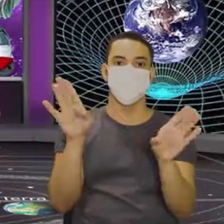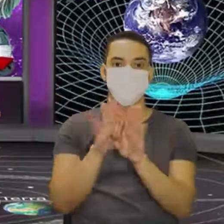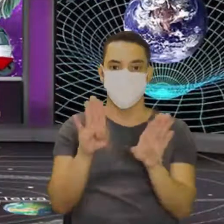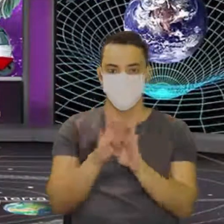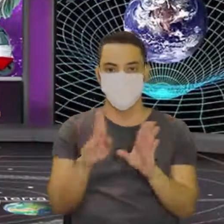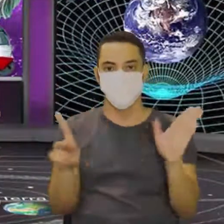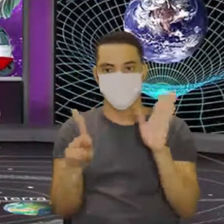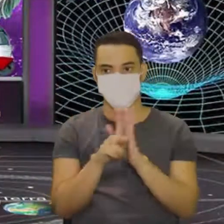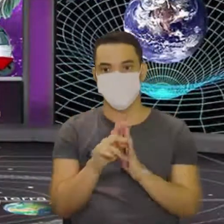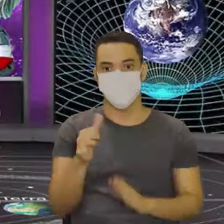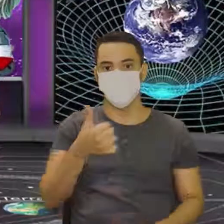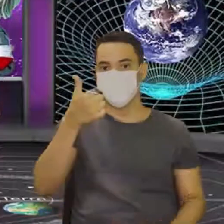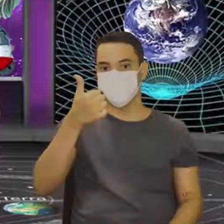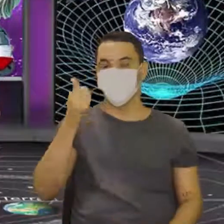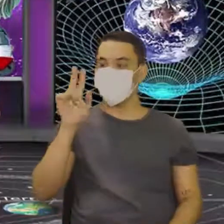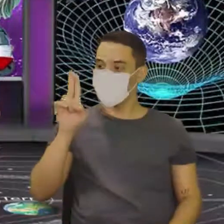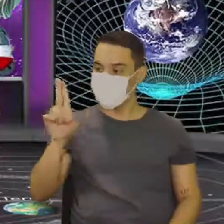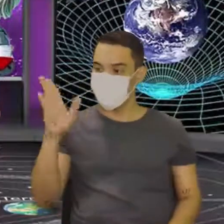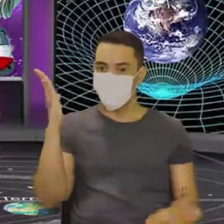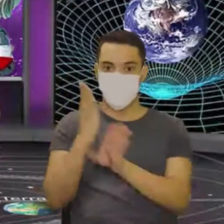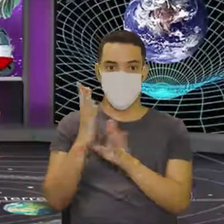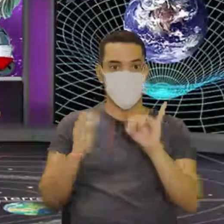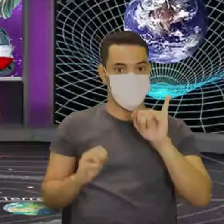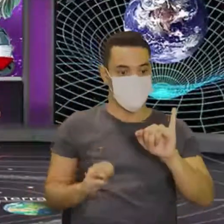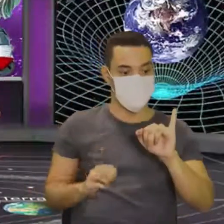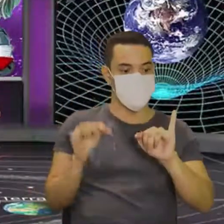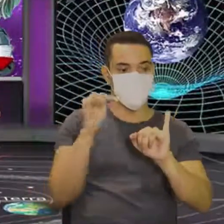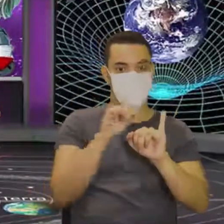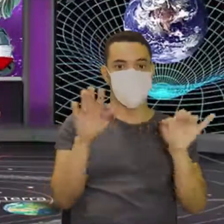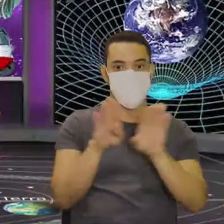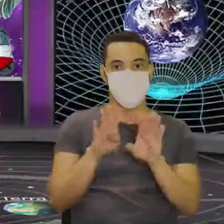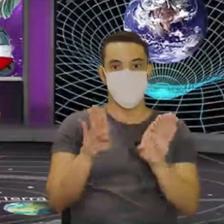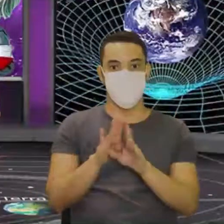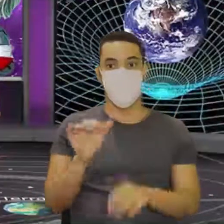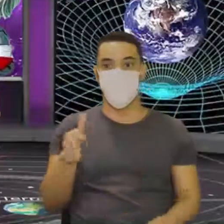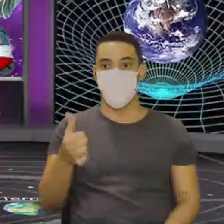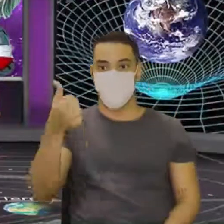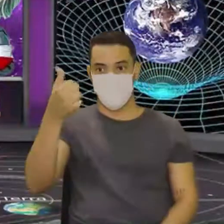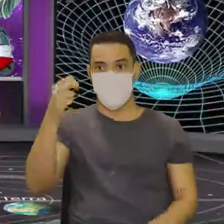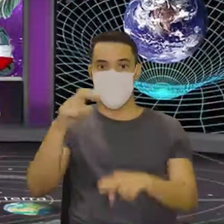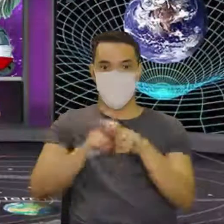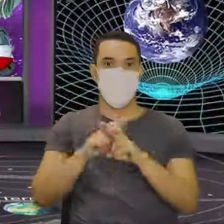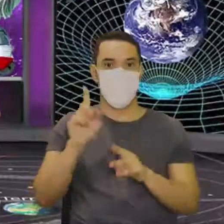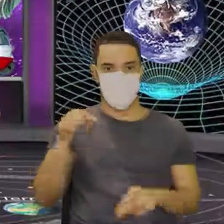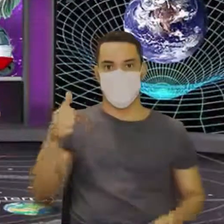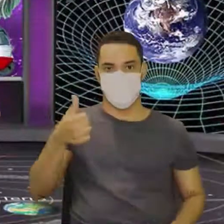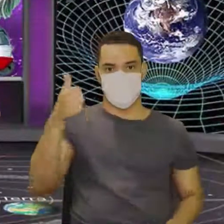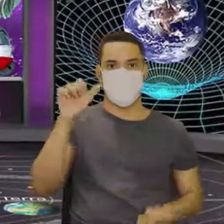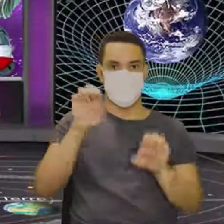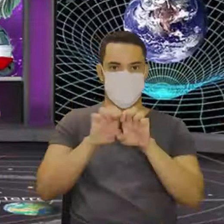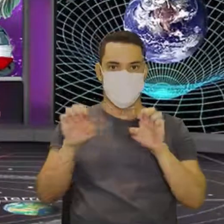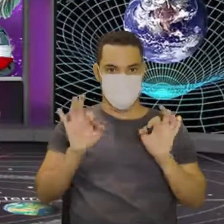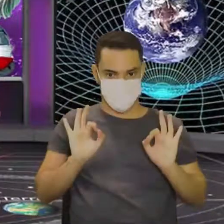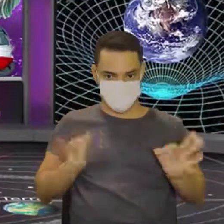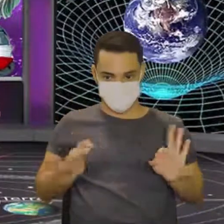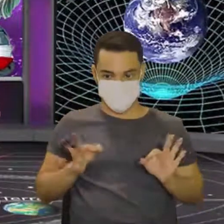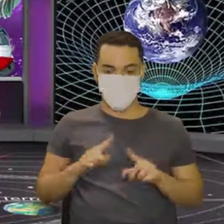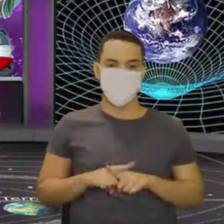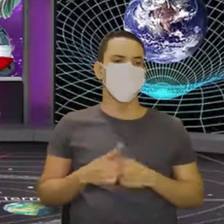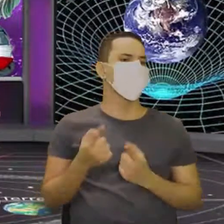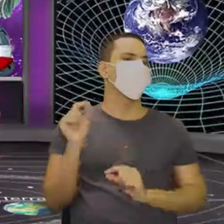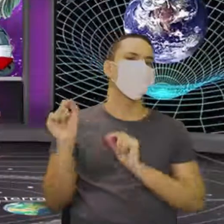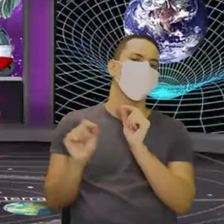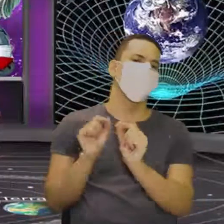grau. U em função do I. O I lá, o grau dele é 1. Então, é uma função de primeiro grau, certo? Mas é o